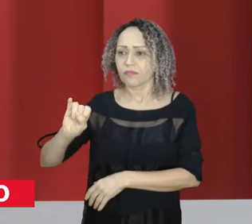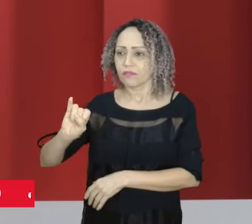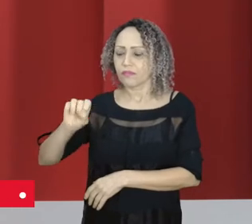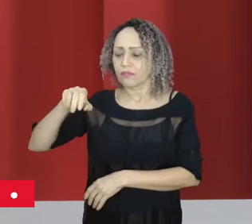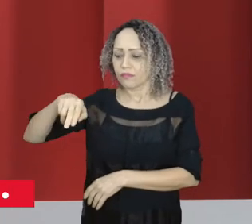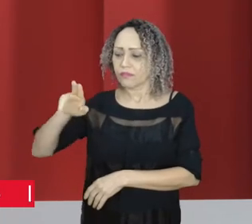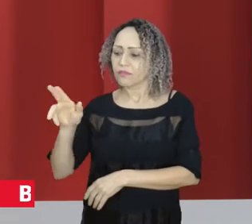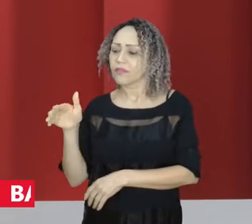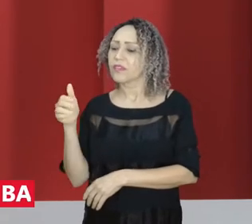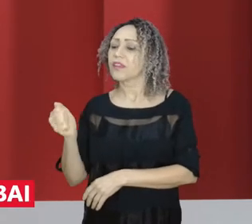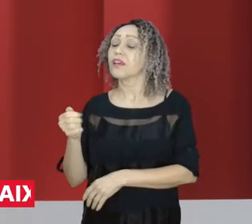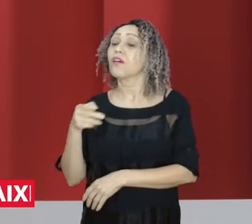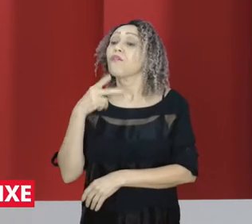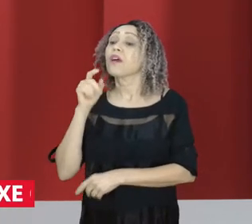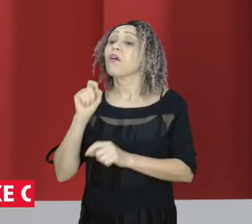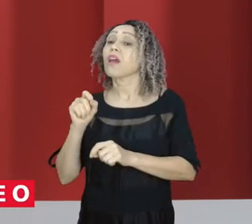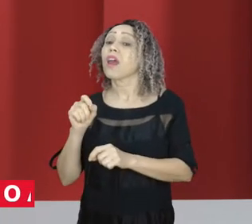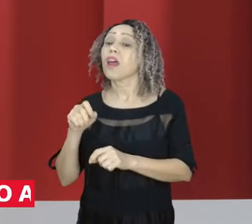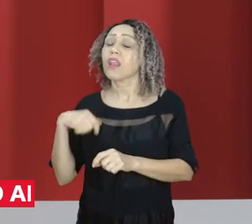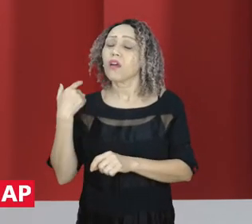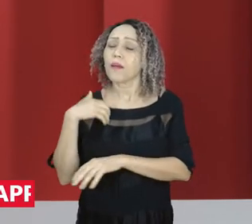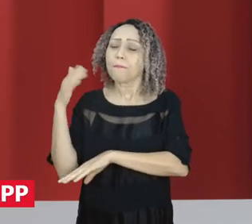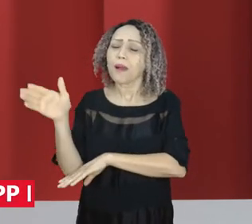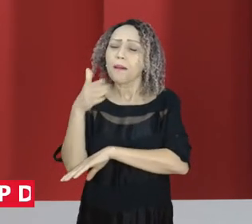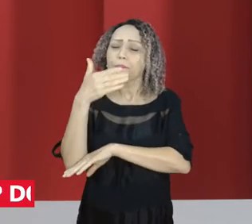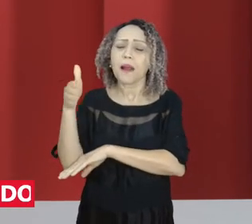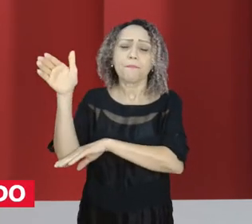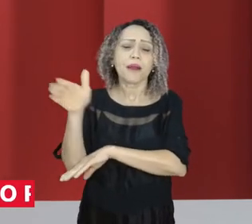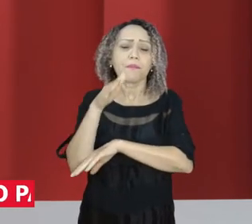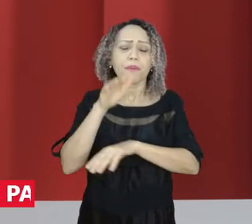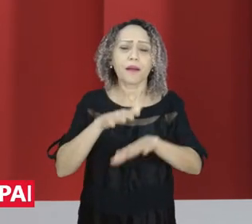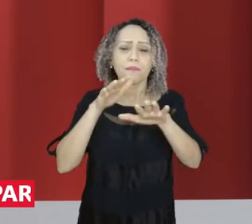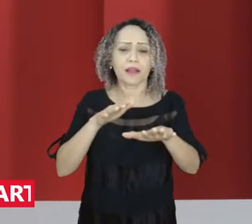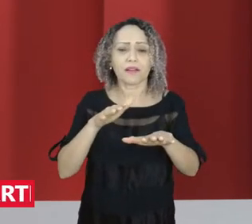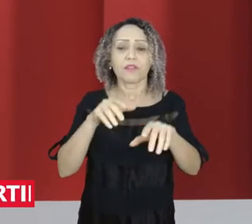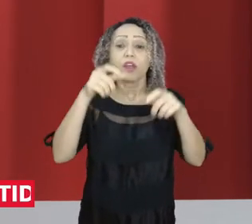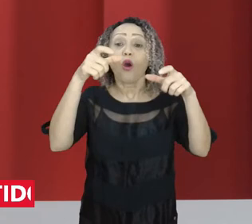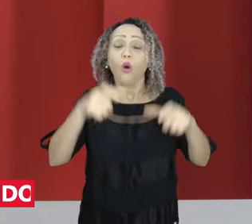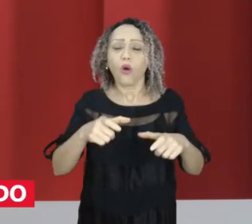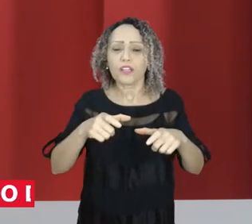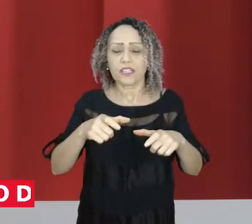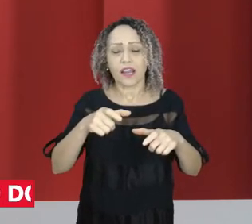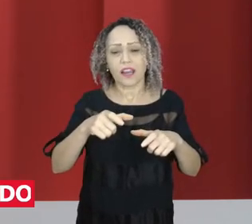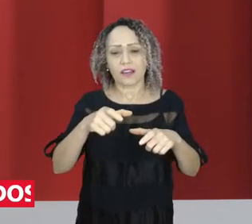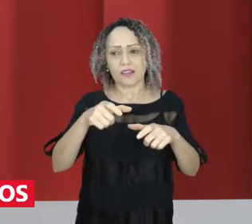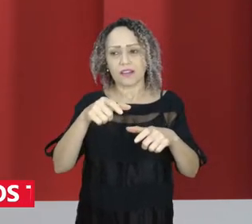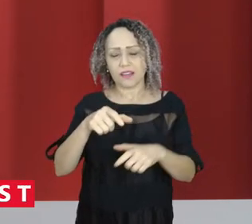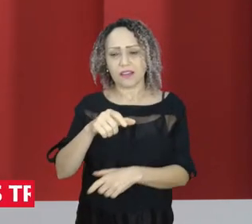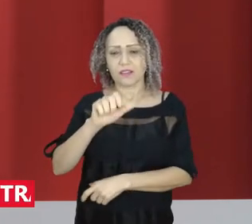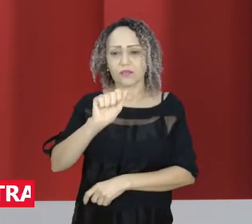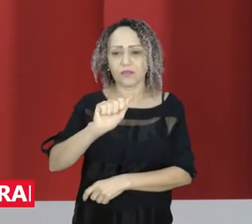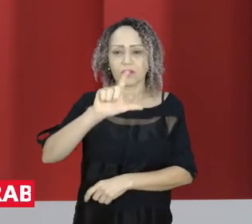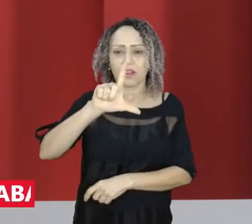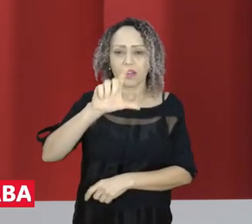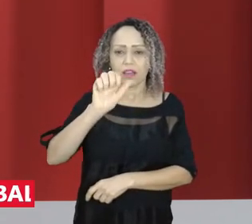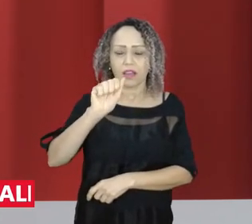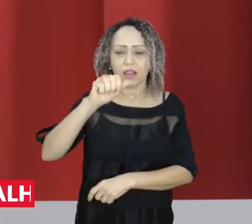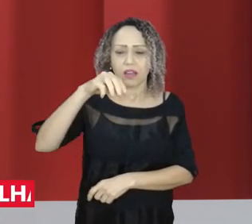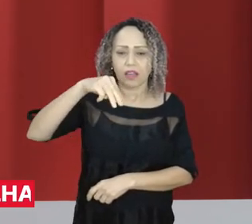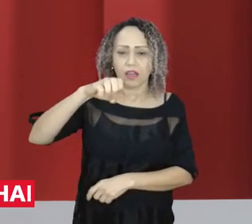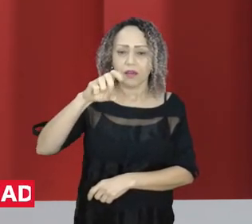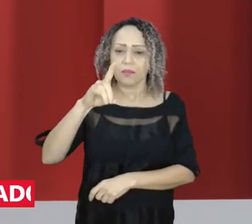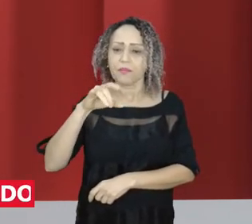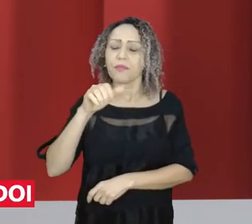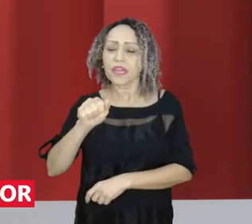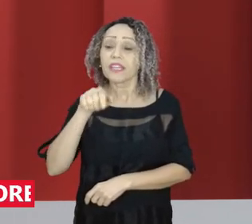ontem, no feriado, foi no Fonseca, na Alameda, em Niterói. Então, todas essas agendas aí para você se